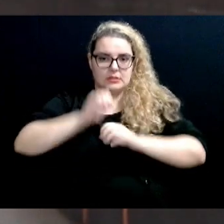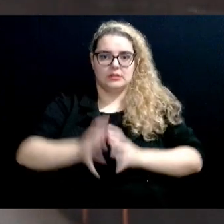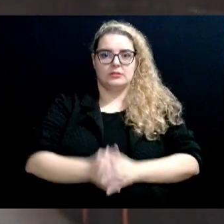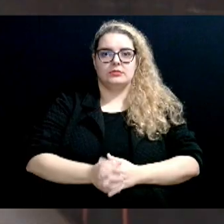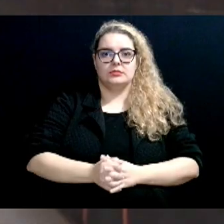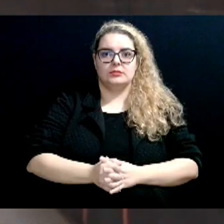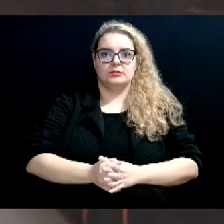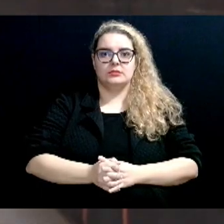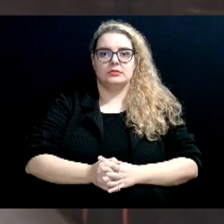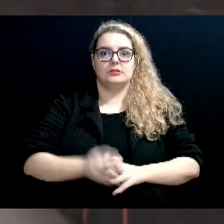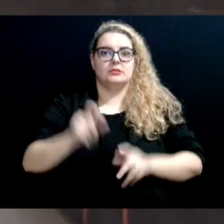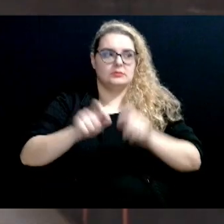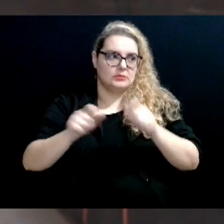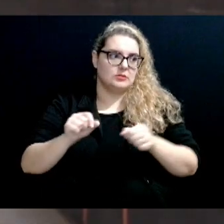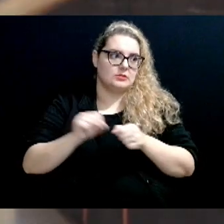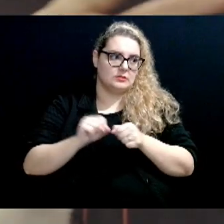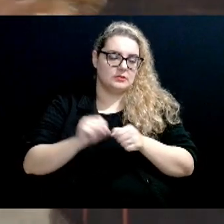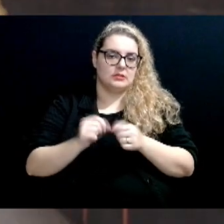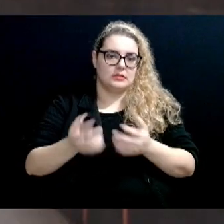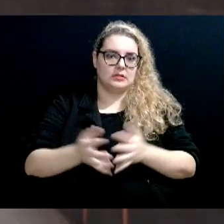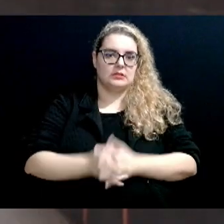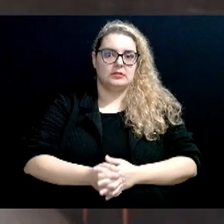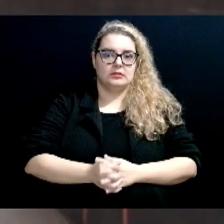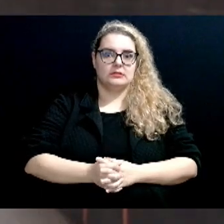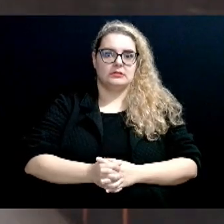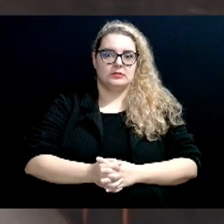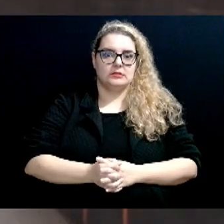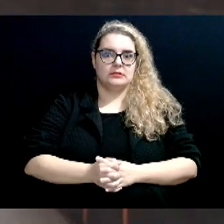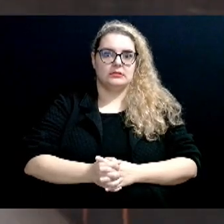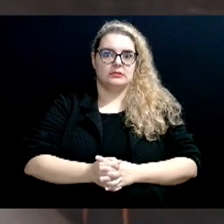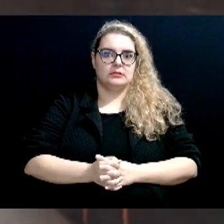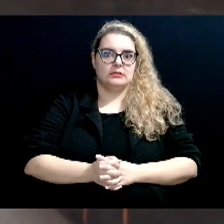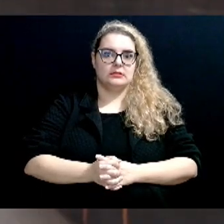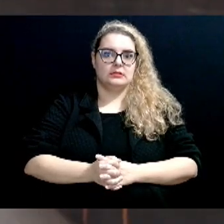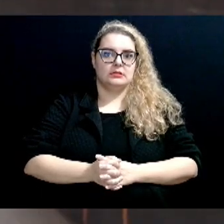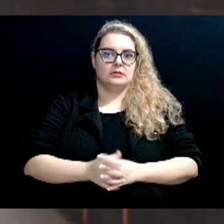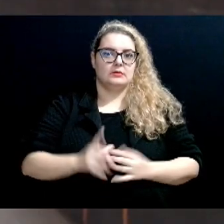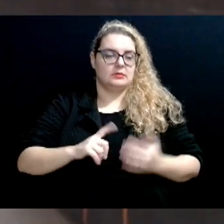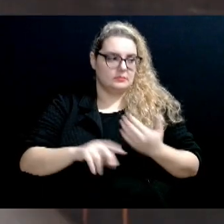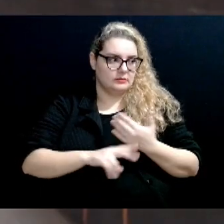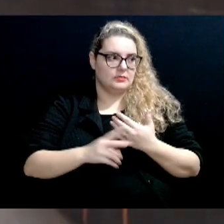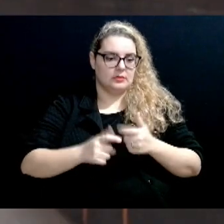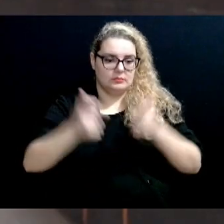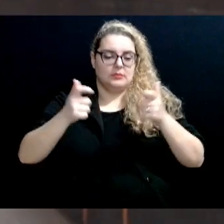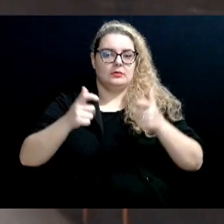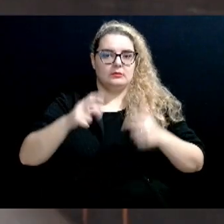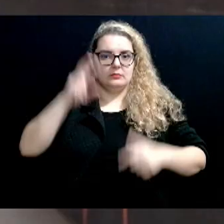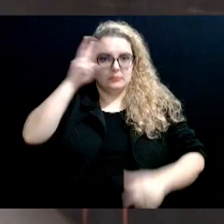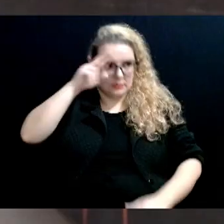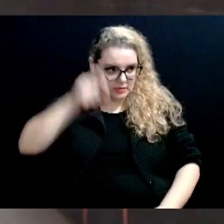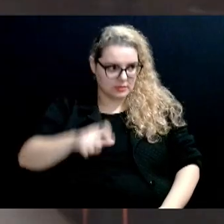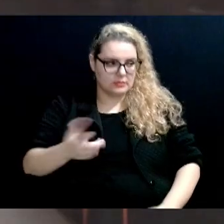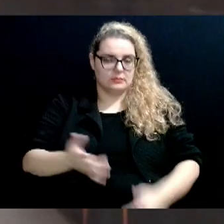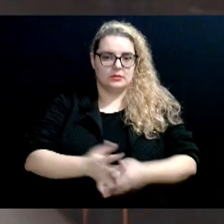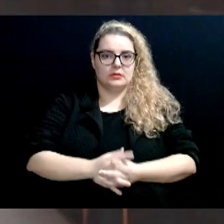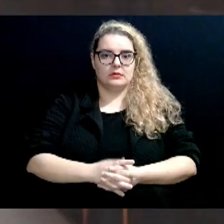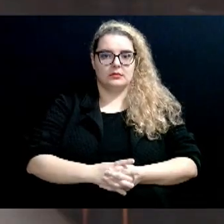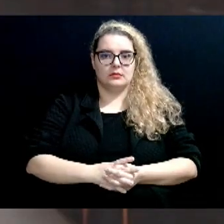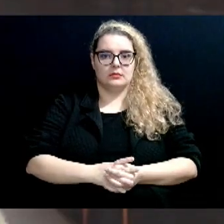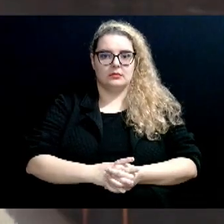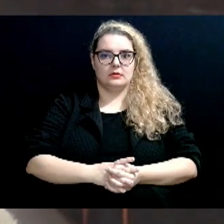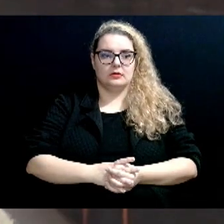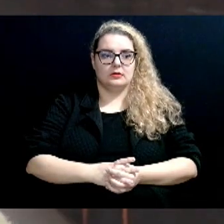fazem, né? Para justamente gerar um pouco mais de impacto para a pessoa lembrar. Então é interessante